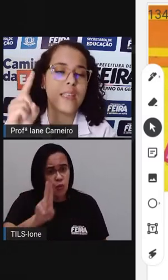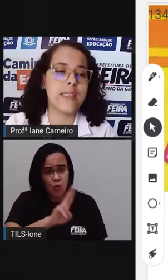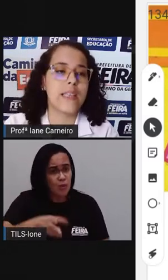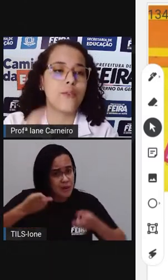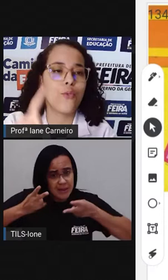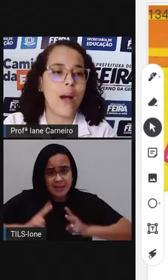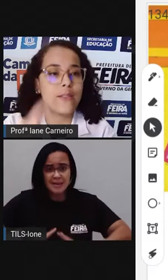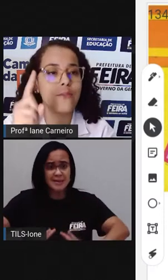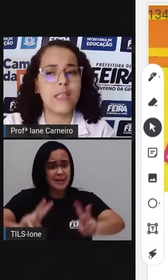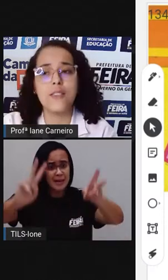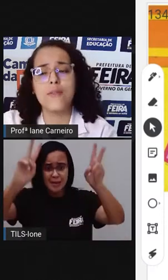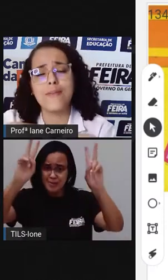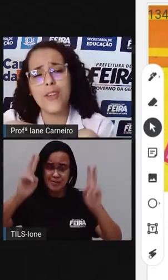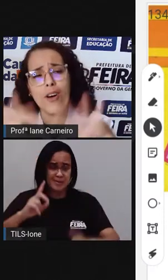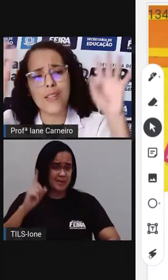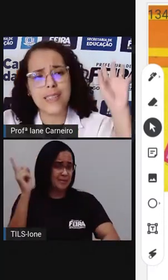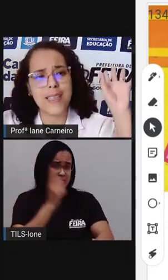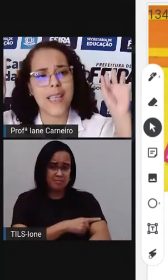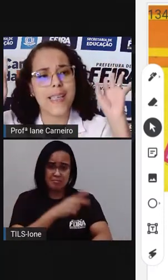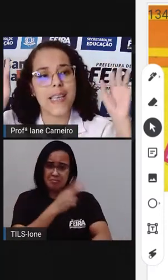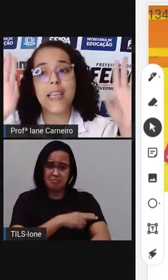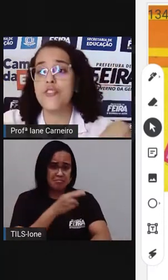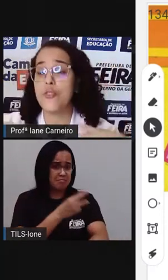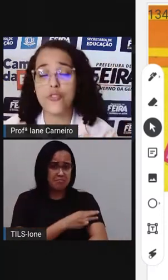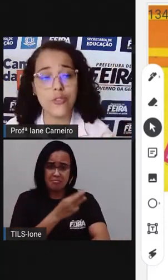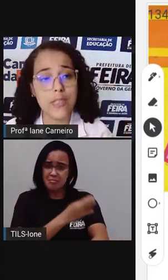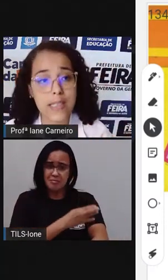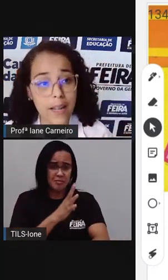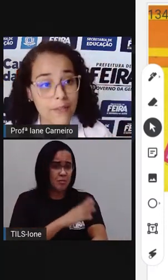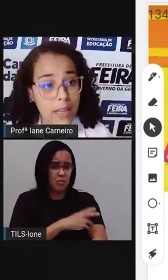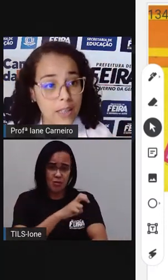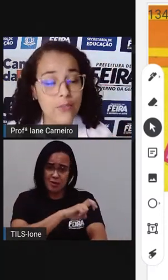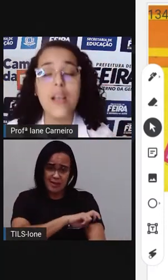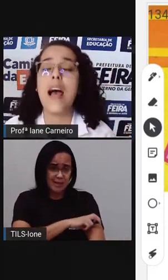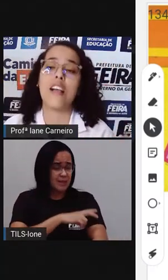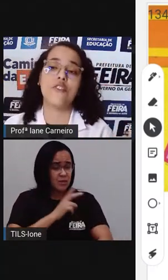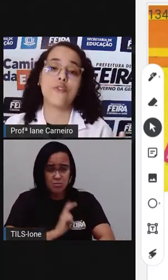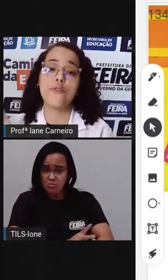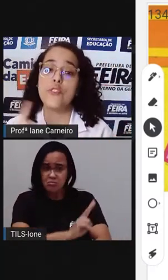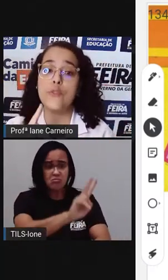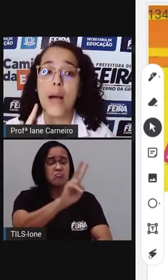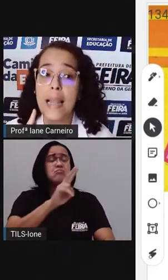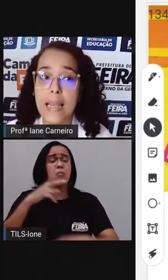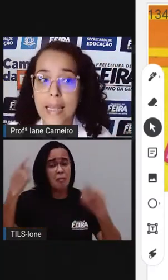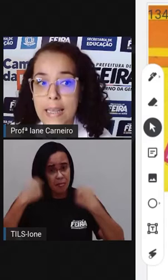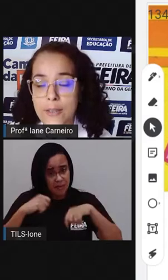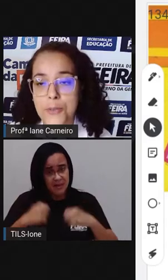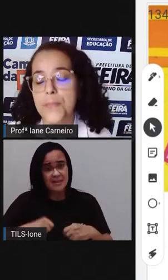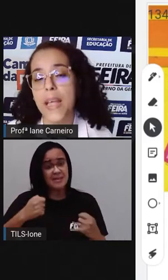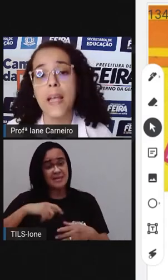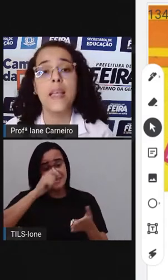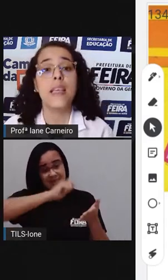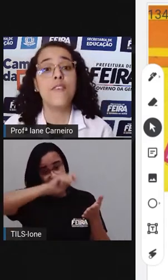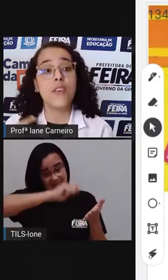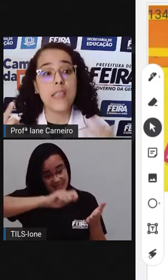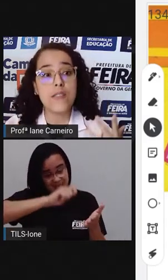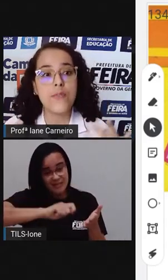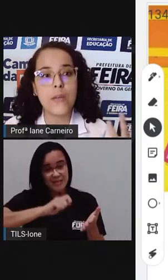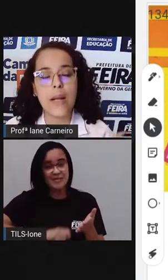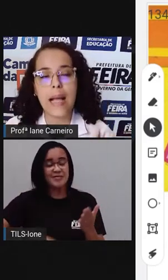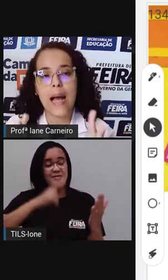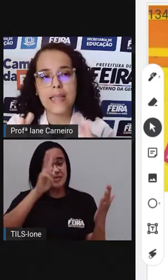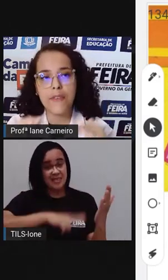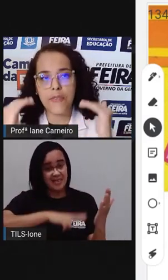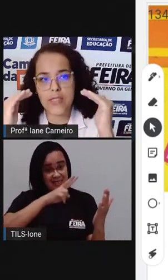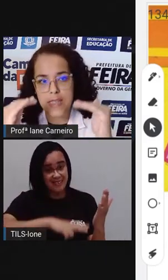segundo, do terceiro, do quarto, do quinto, todas as séries aí, a gente continua escrevendo, a gente continua lendo, né? E vocês